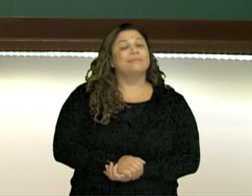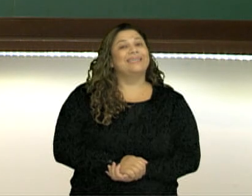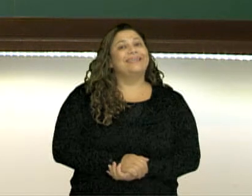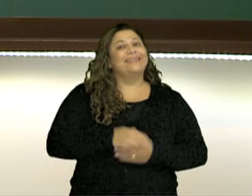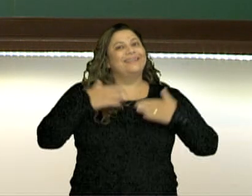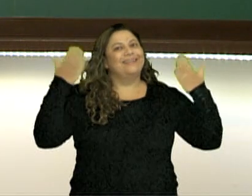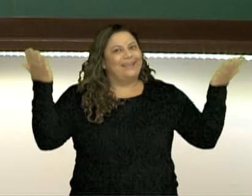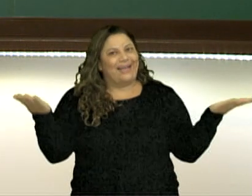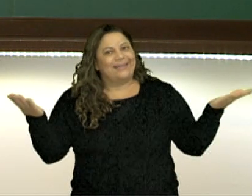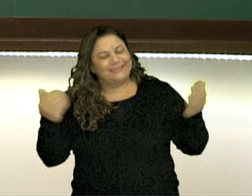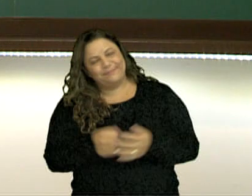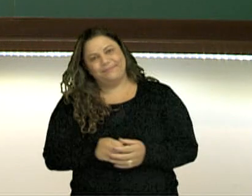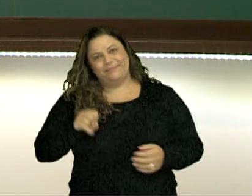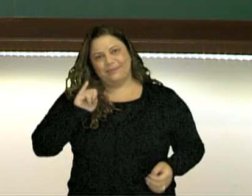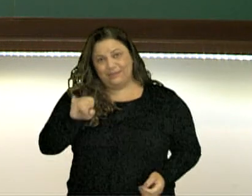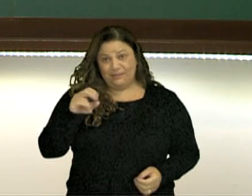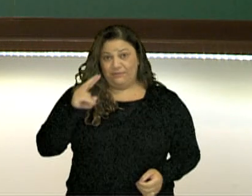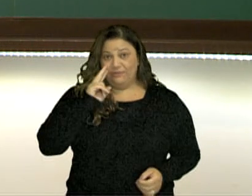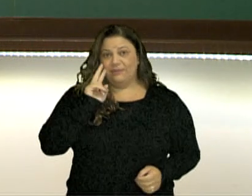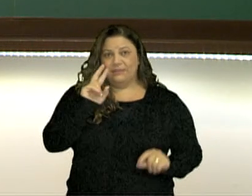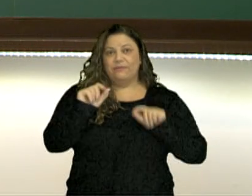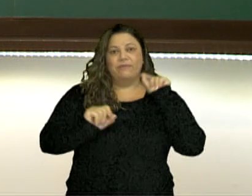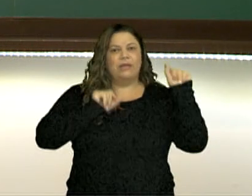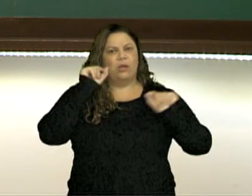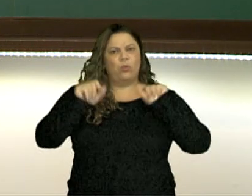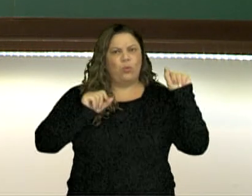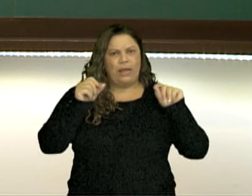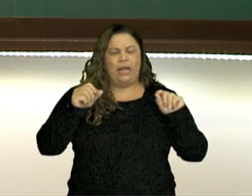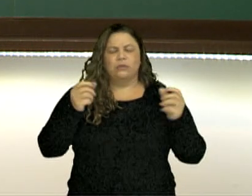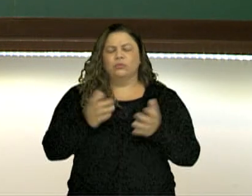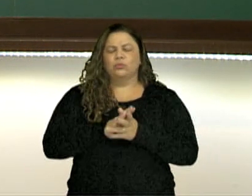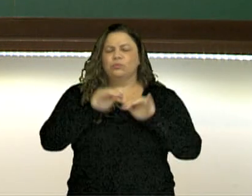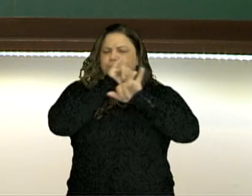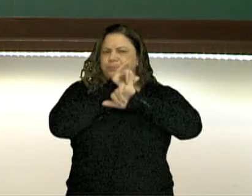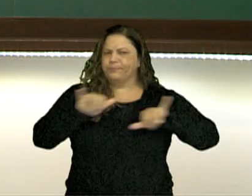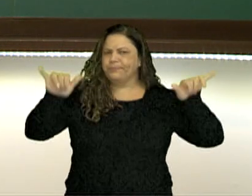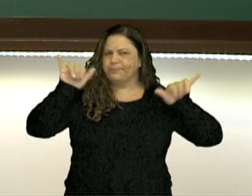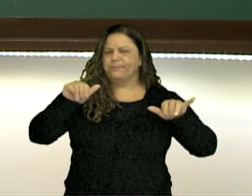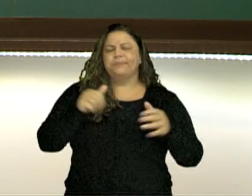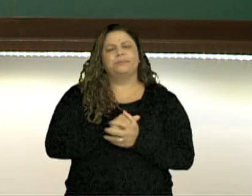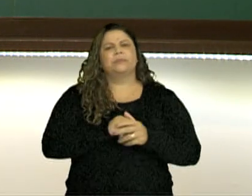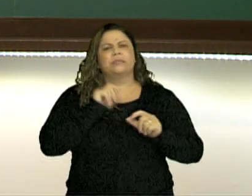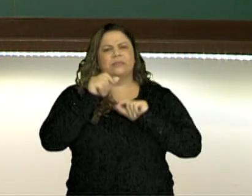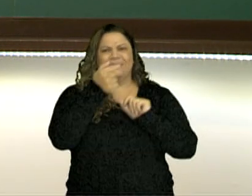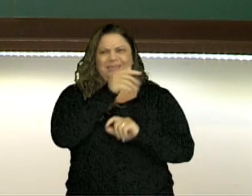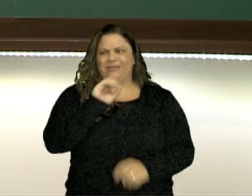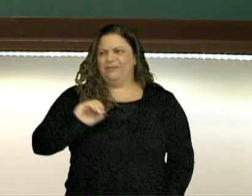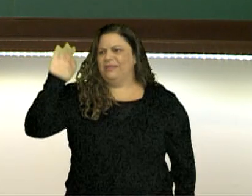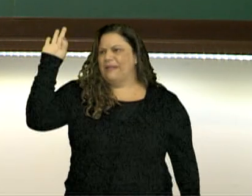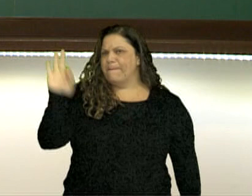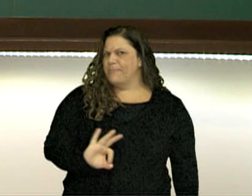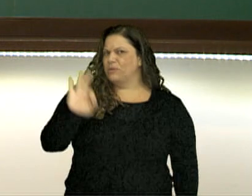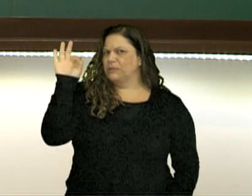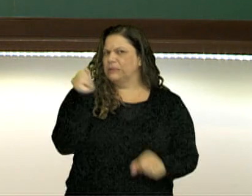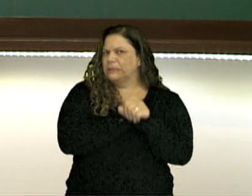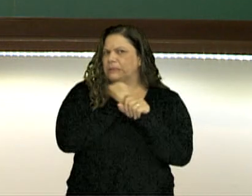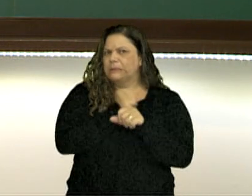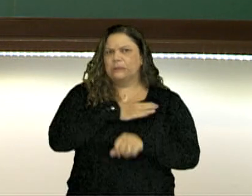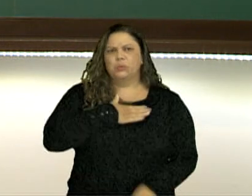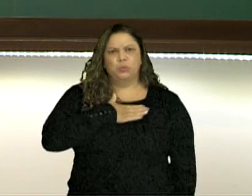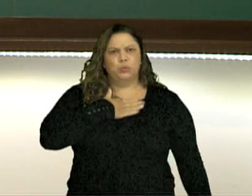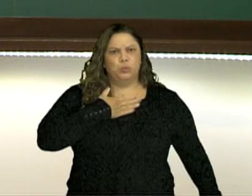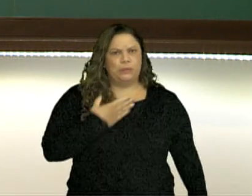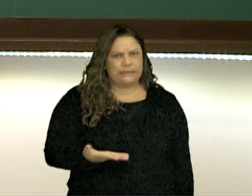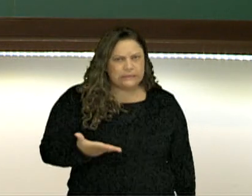E aí, galera, se você vê um caso ali do publicitário, vê lá uma taxa de 70% ao ano, você se assusta,